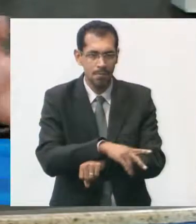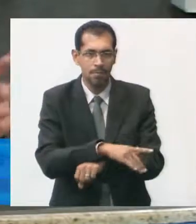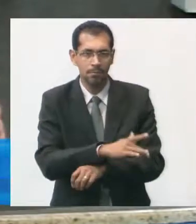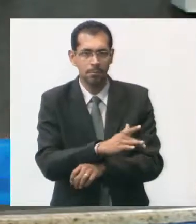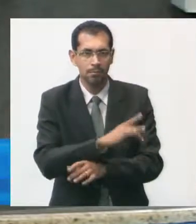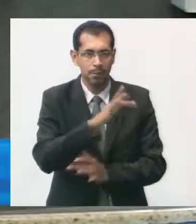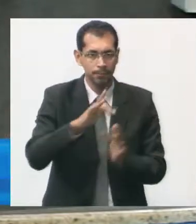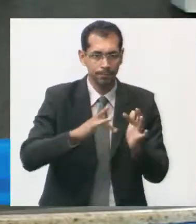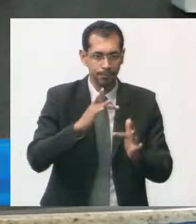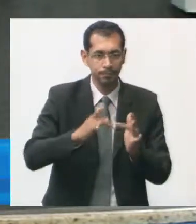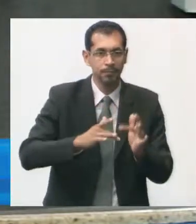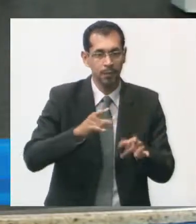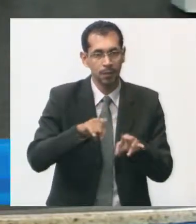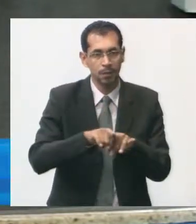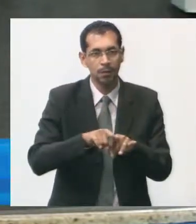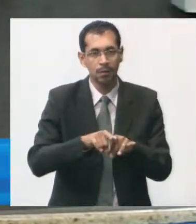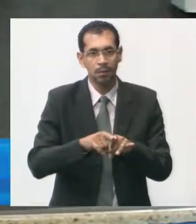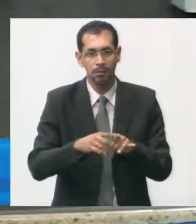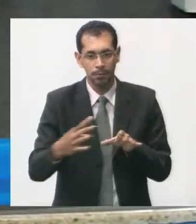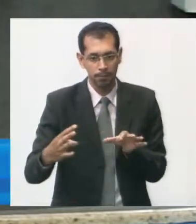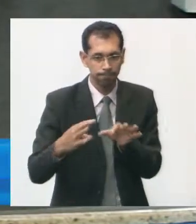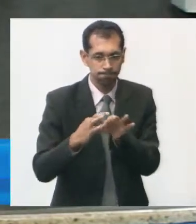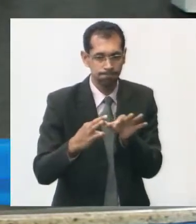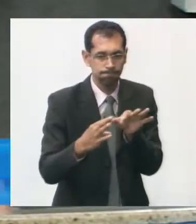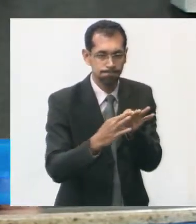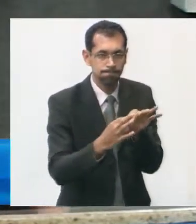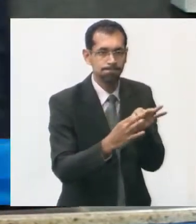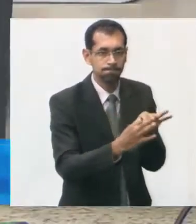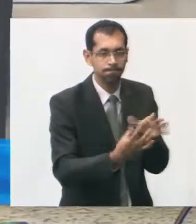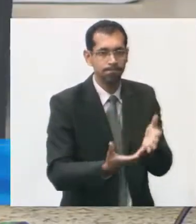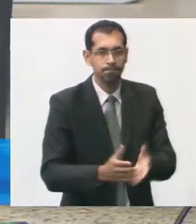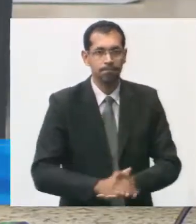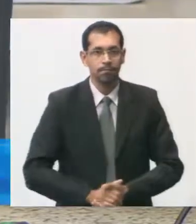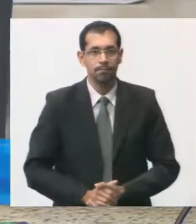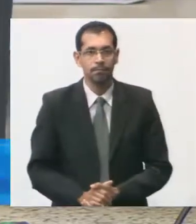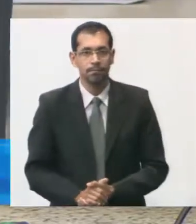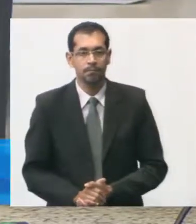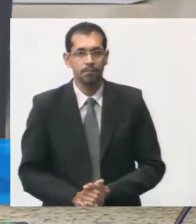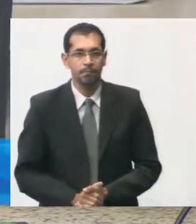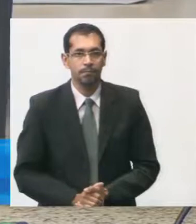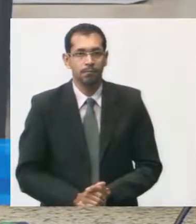sejam interligados na cidade. Vereador Sandro Parrini.